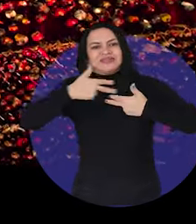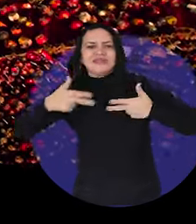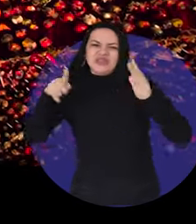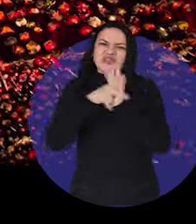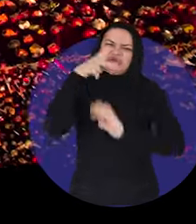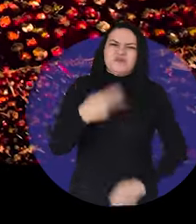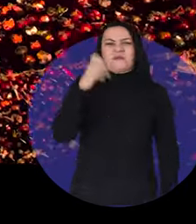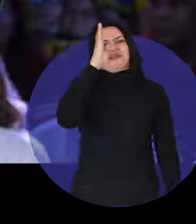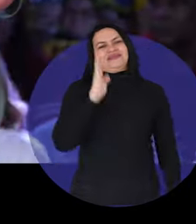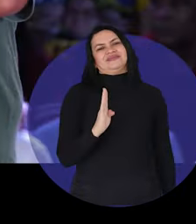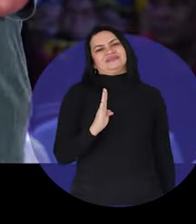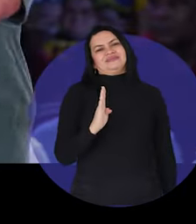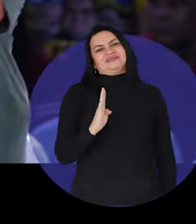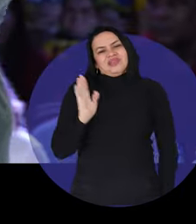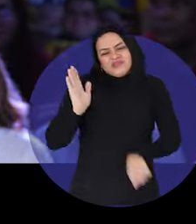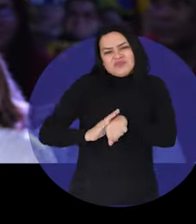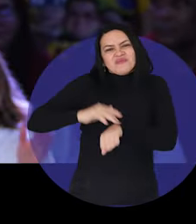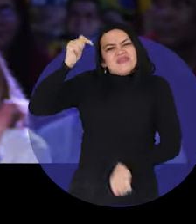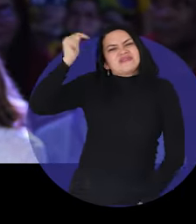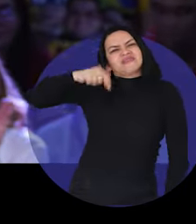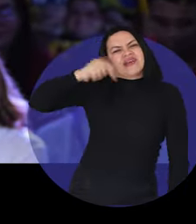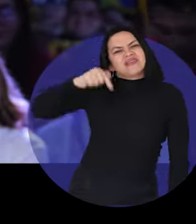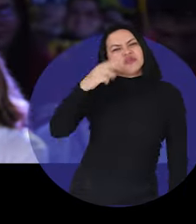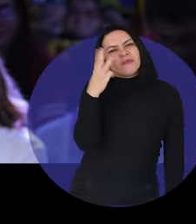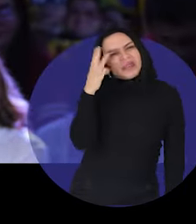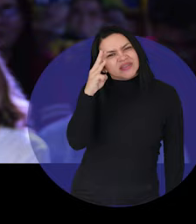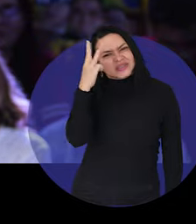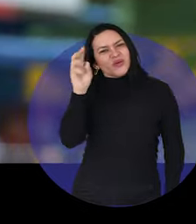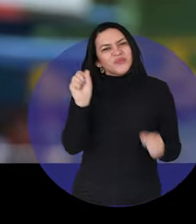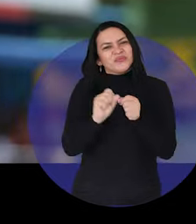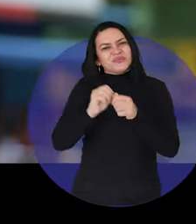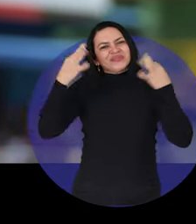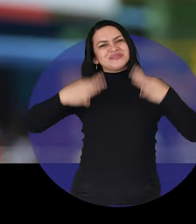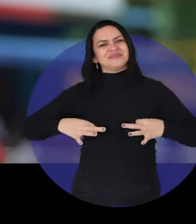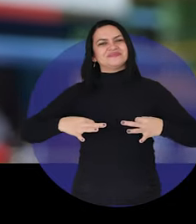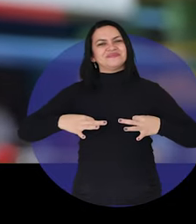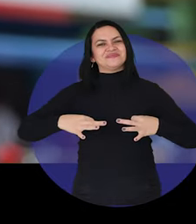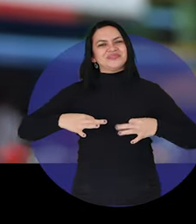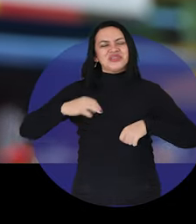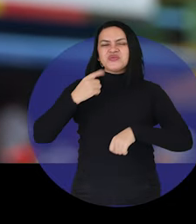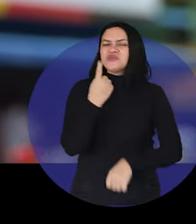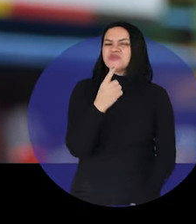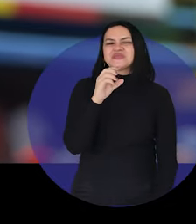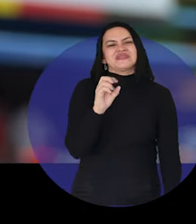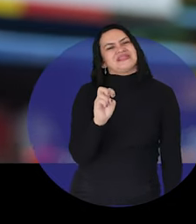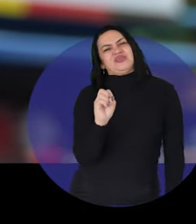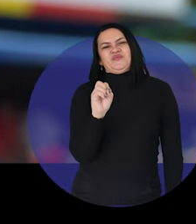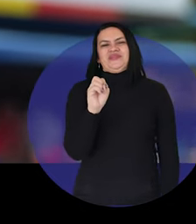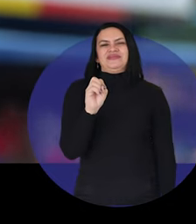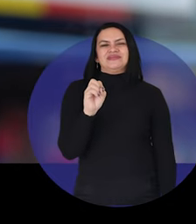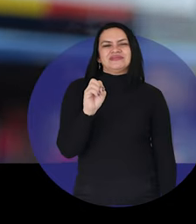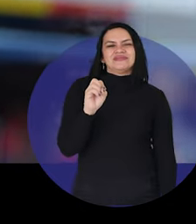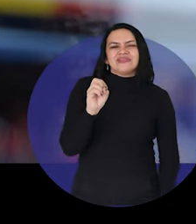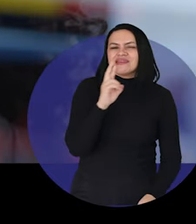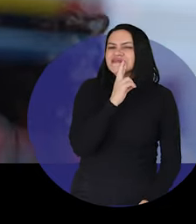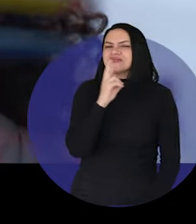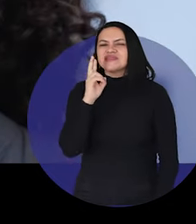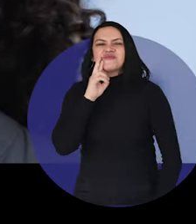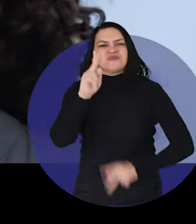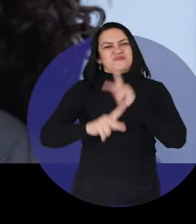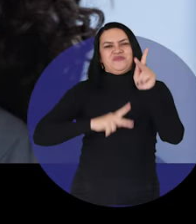do Brasil, que é executado aqui no Maranhão, com 150